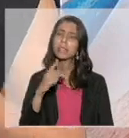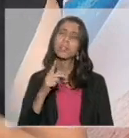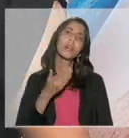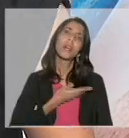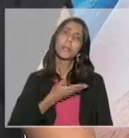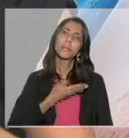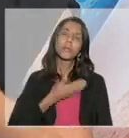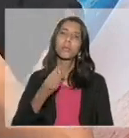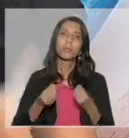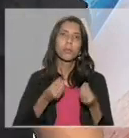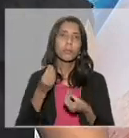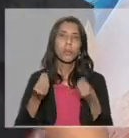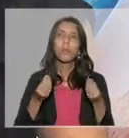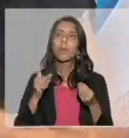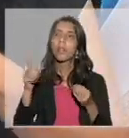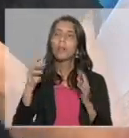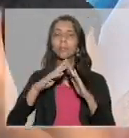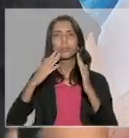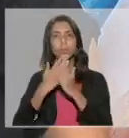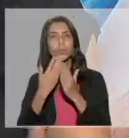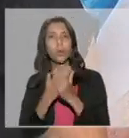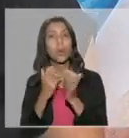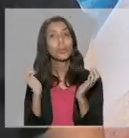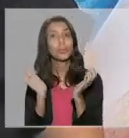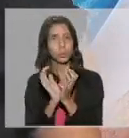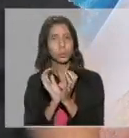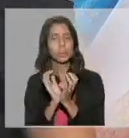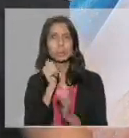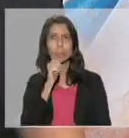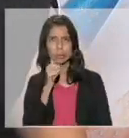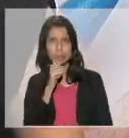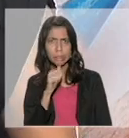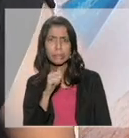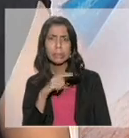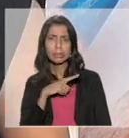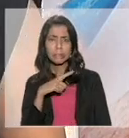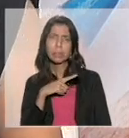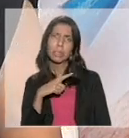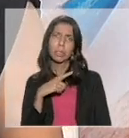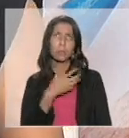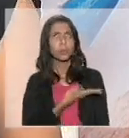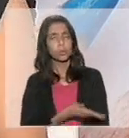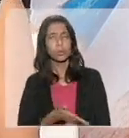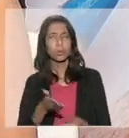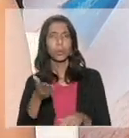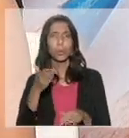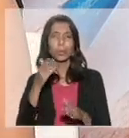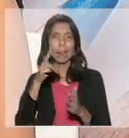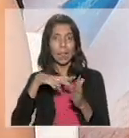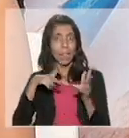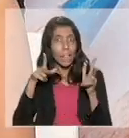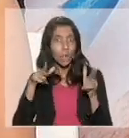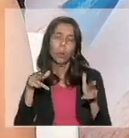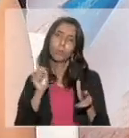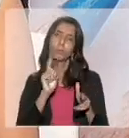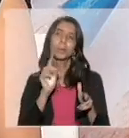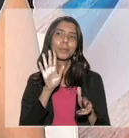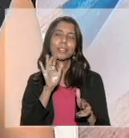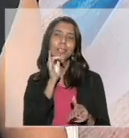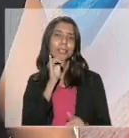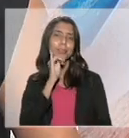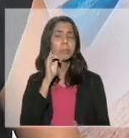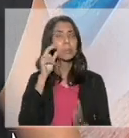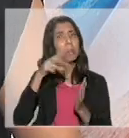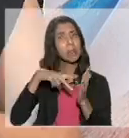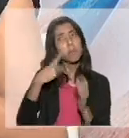Os seus amigos, as suas amigas, as pessoas da sua escola, da sua turma, as meninas costumam, não vou nem dizer a ler como você,